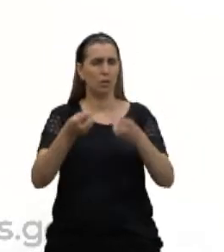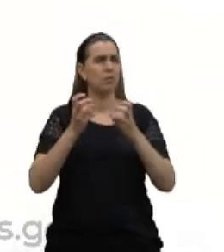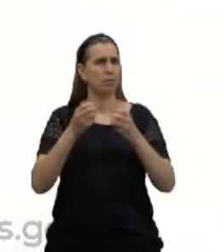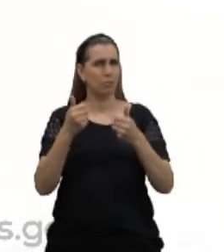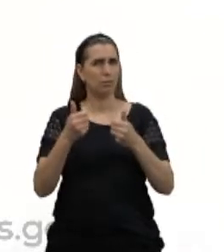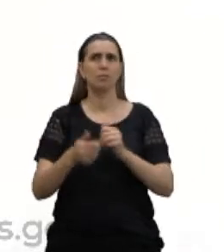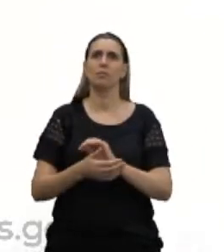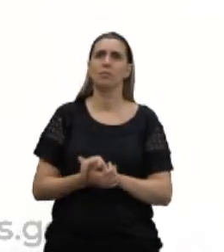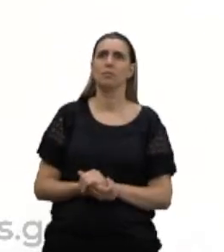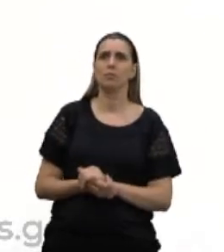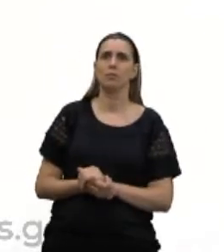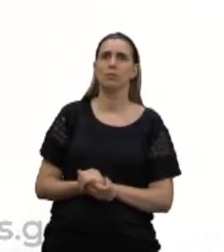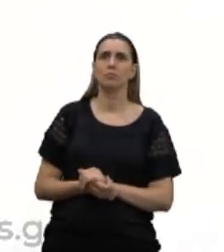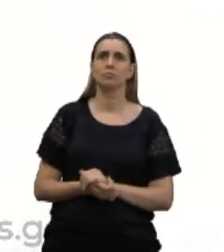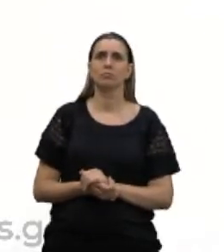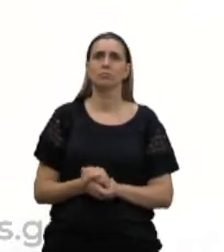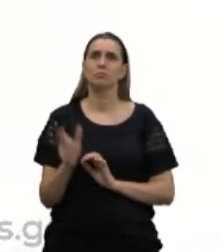perfeitamente.